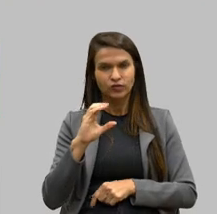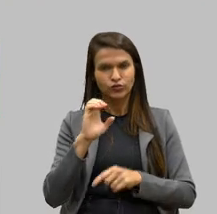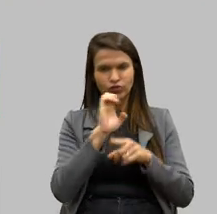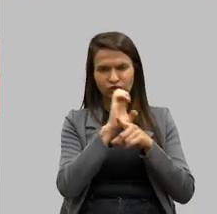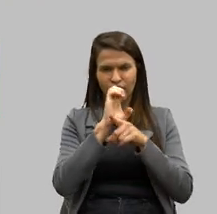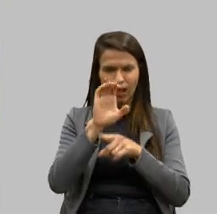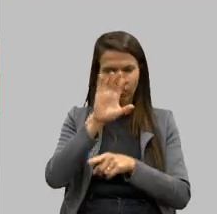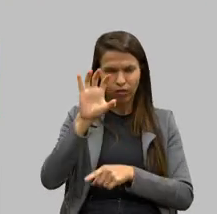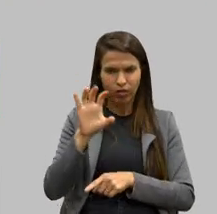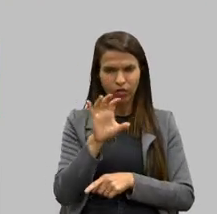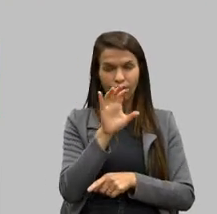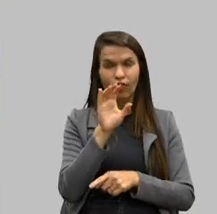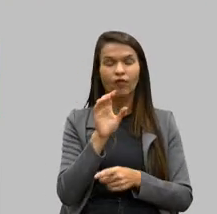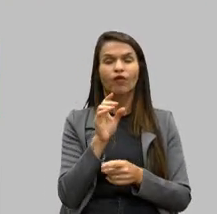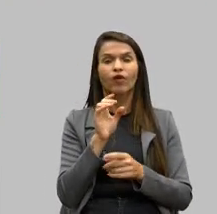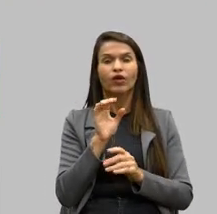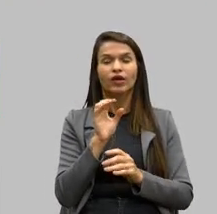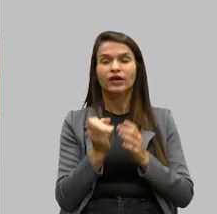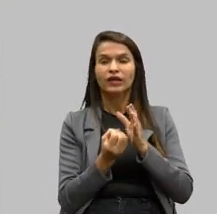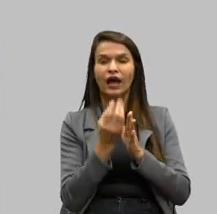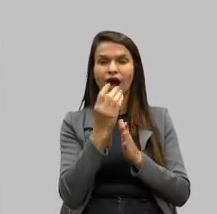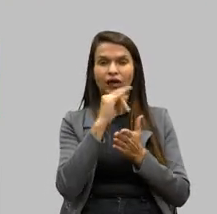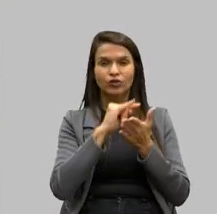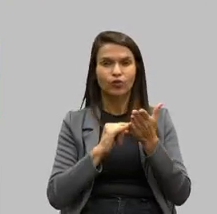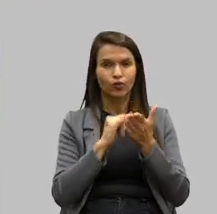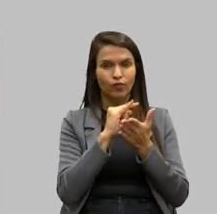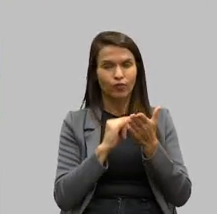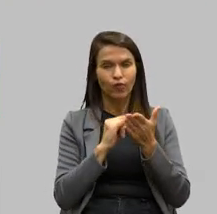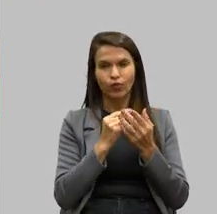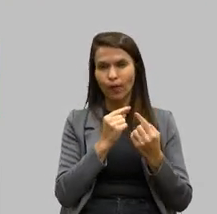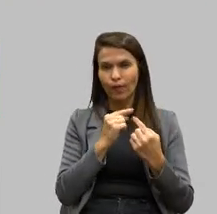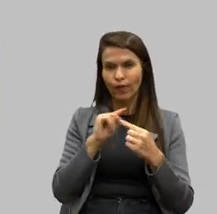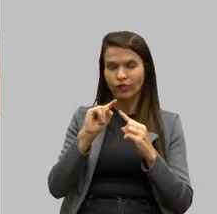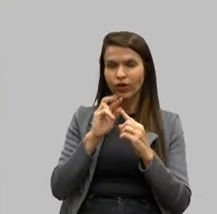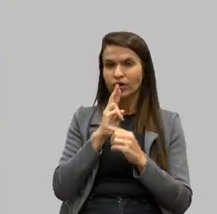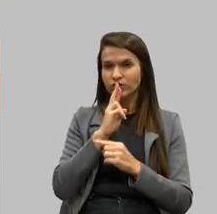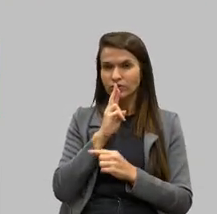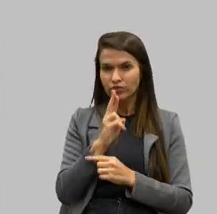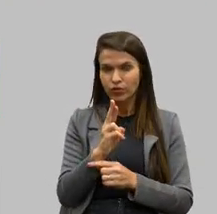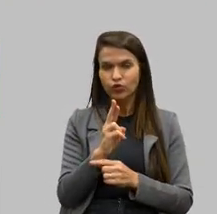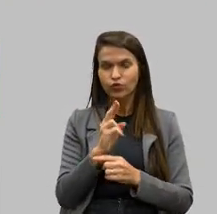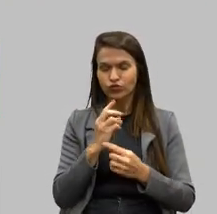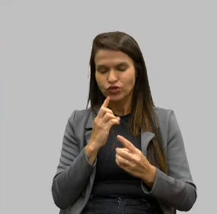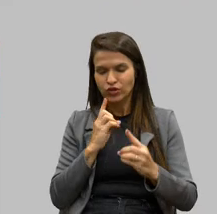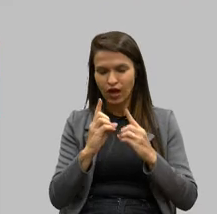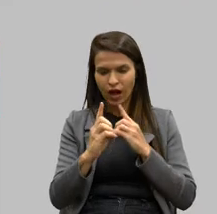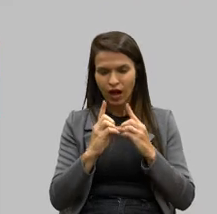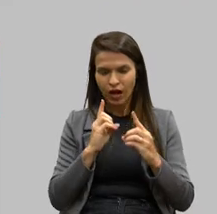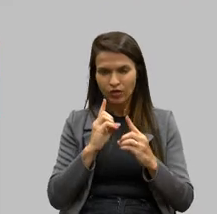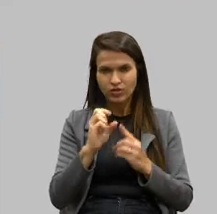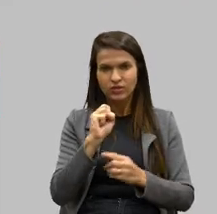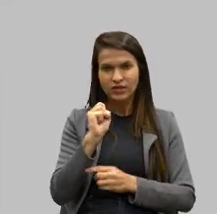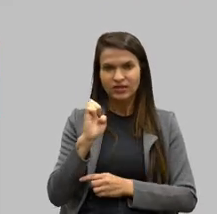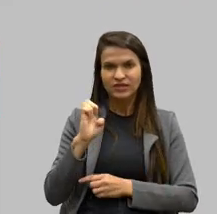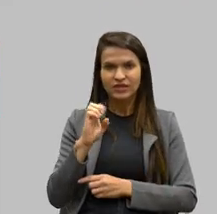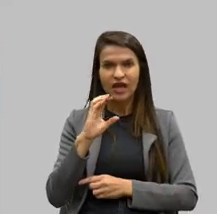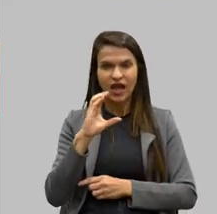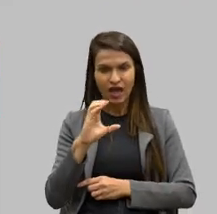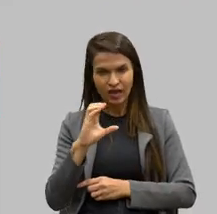construído um documento com posições que foram resultados do diálogo que os SESECs tiveram,